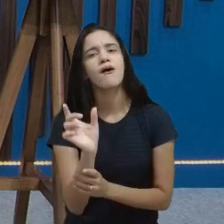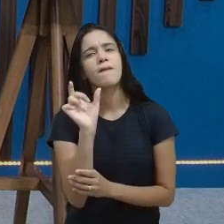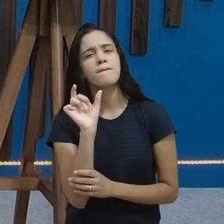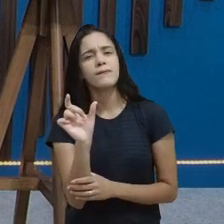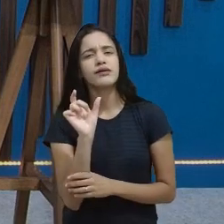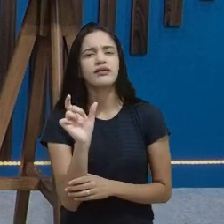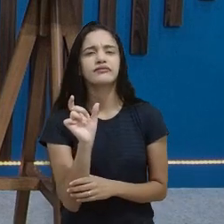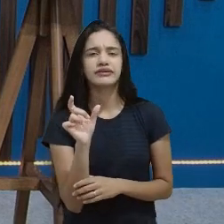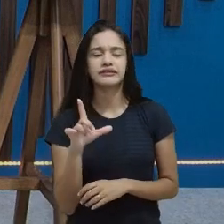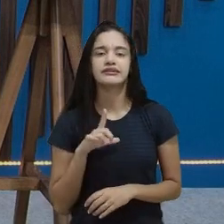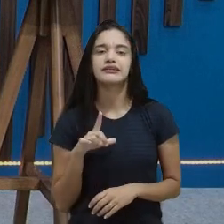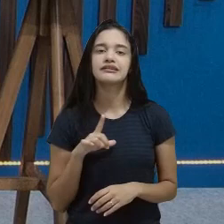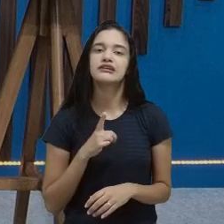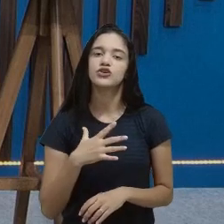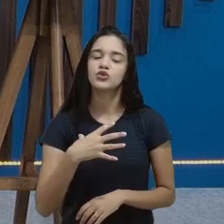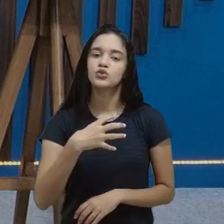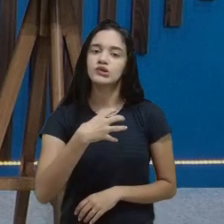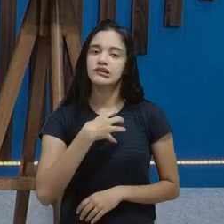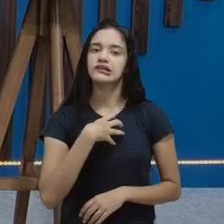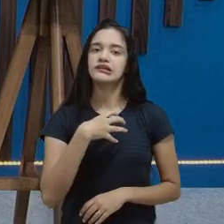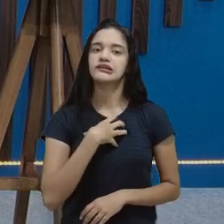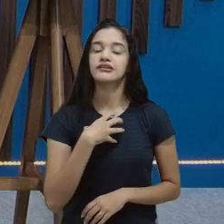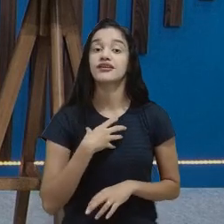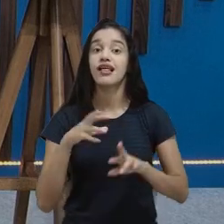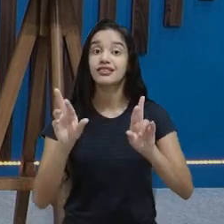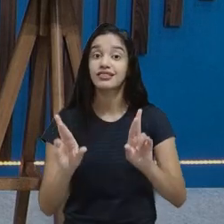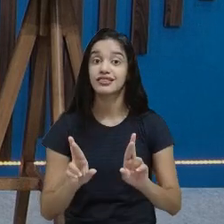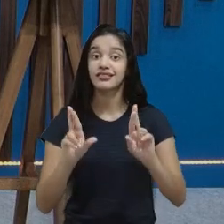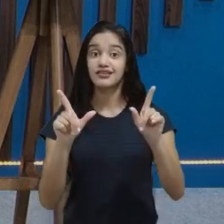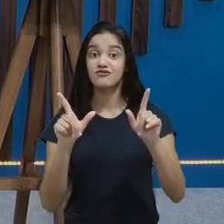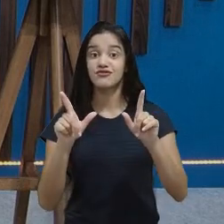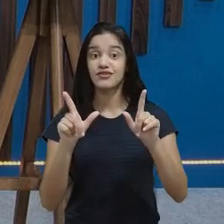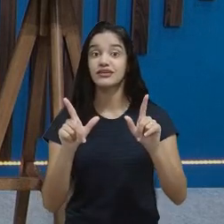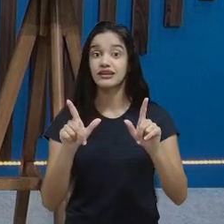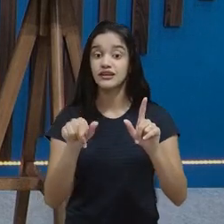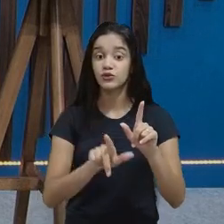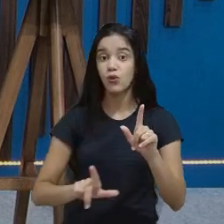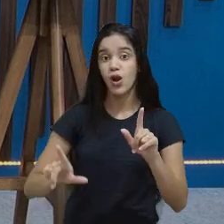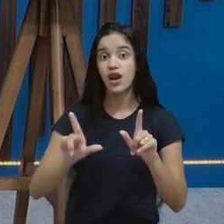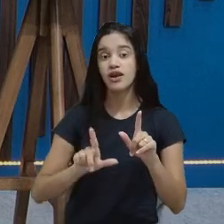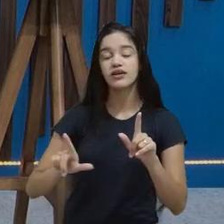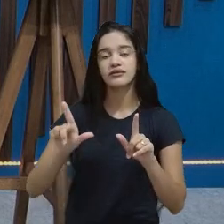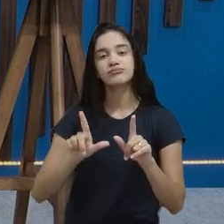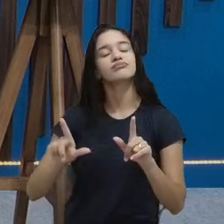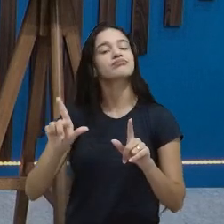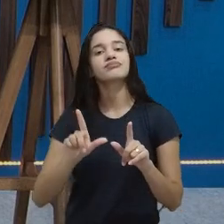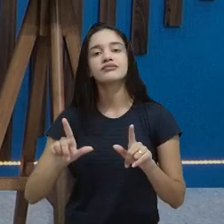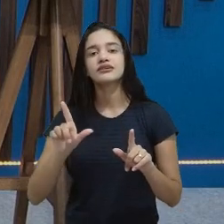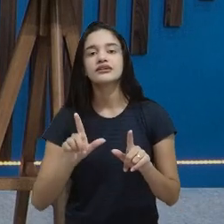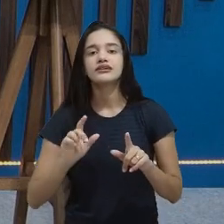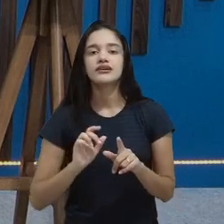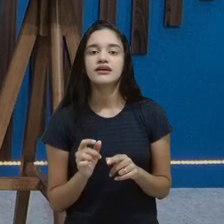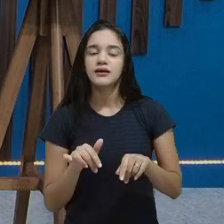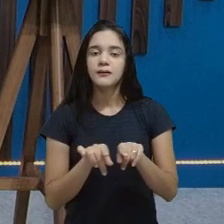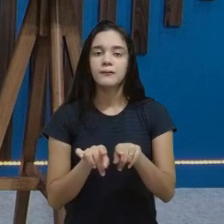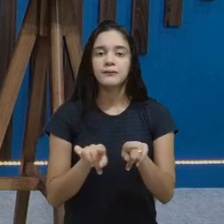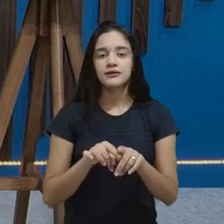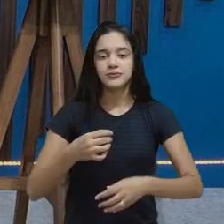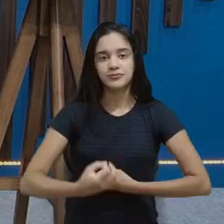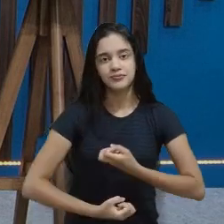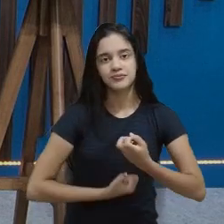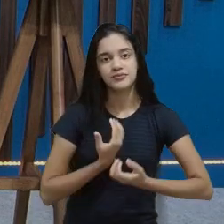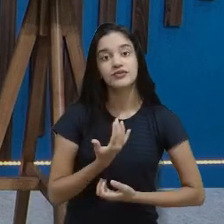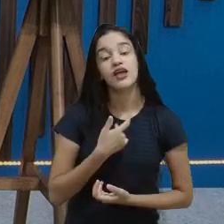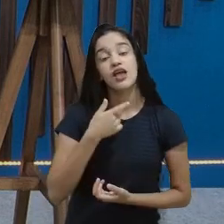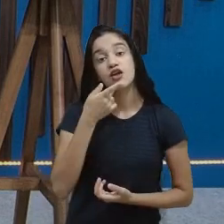que traz um sentido diferente, não é, do literal para o poema, não